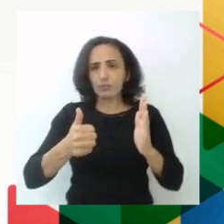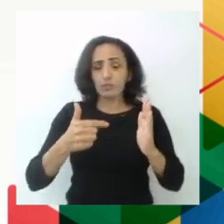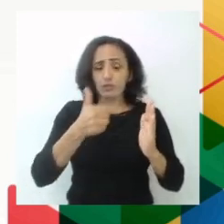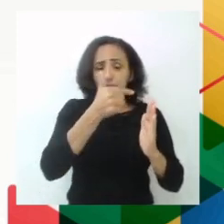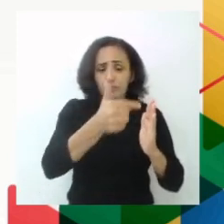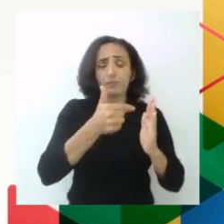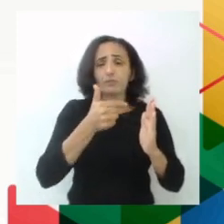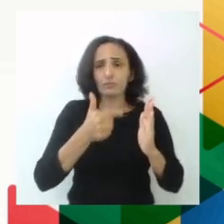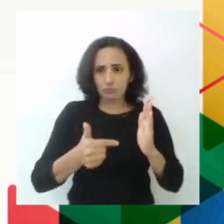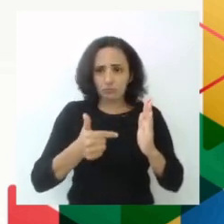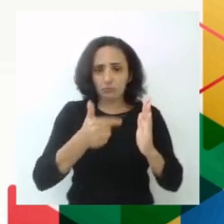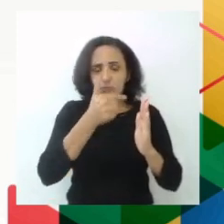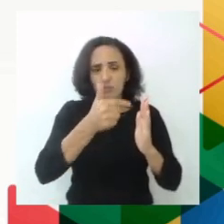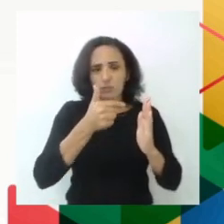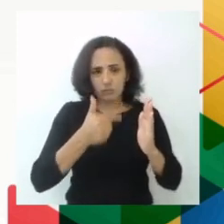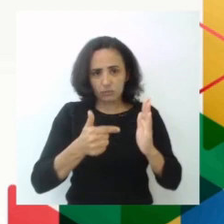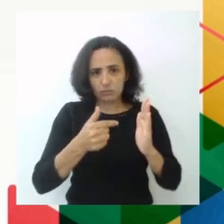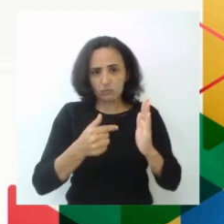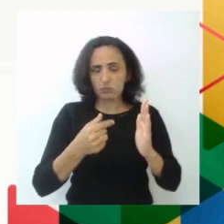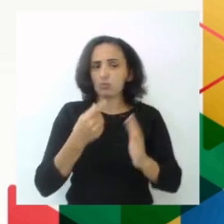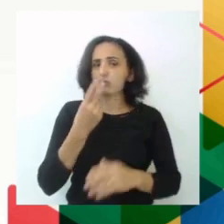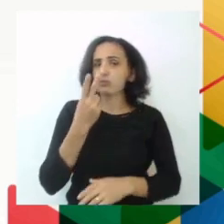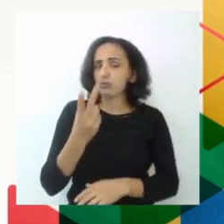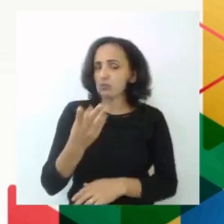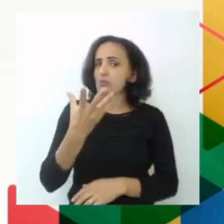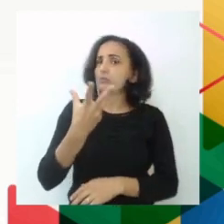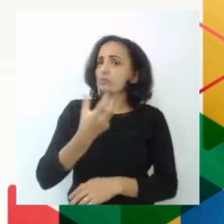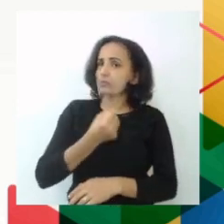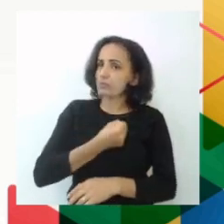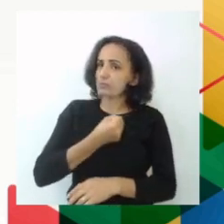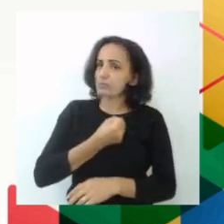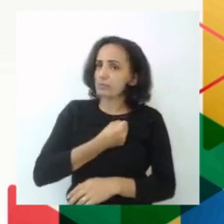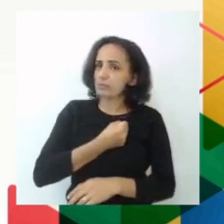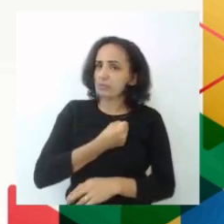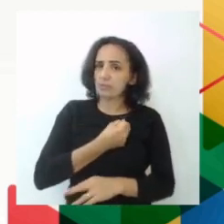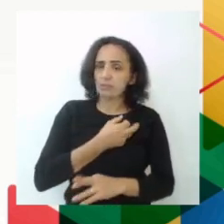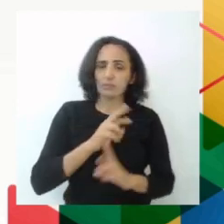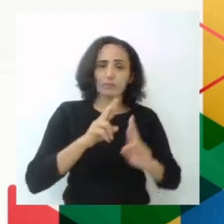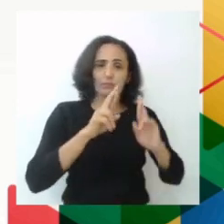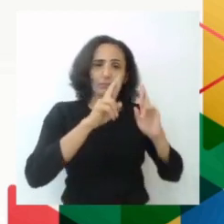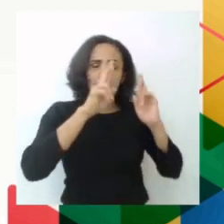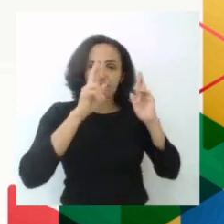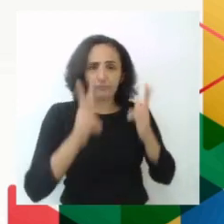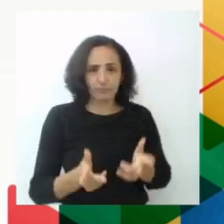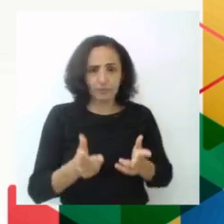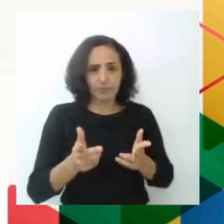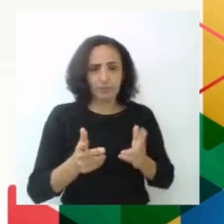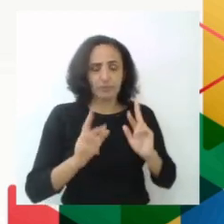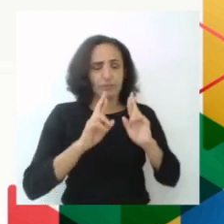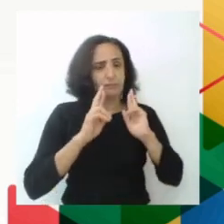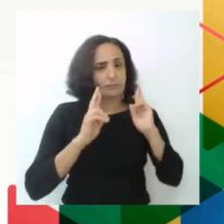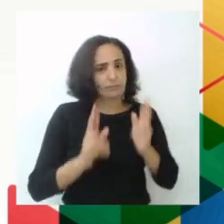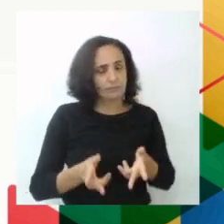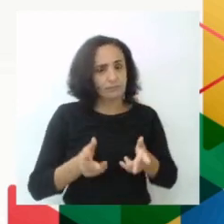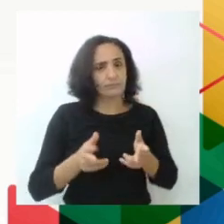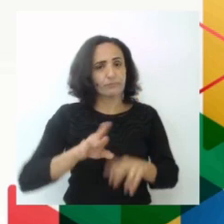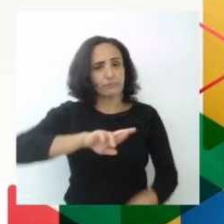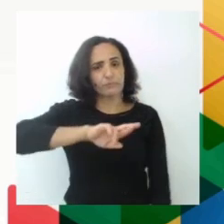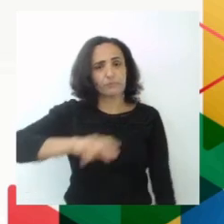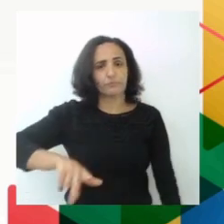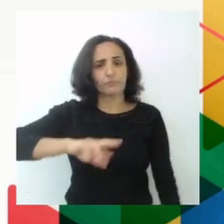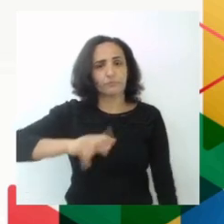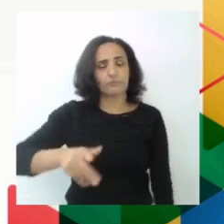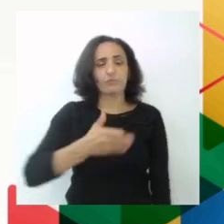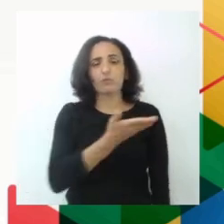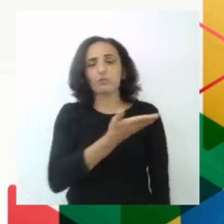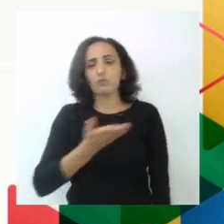22, é um número de 2 algarismos, mas não são distintos, porque você está repetindo o mesmo algarismo. Então,